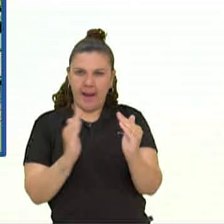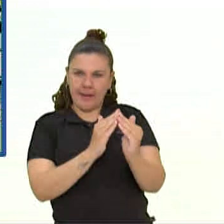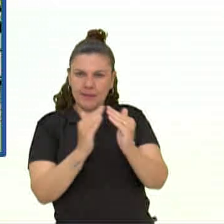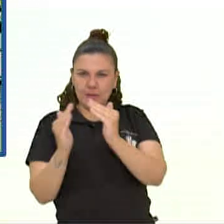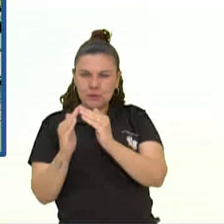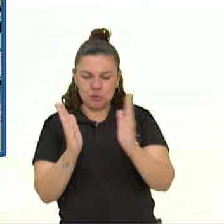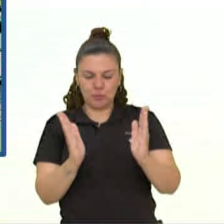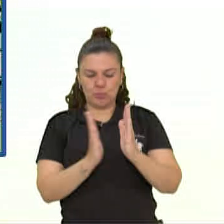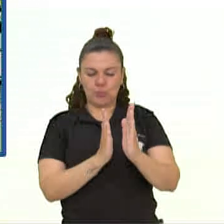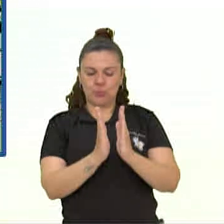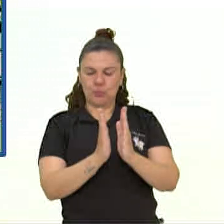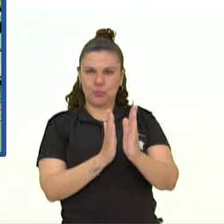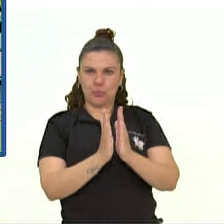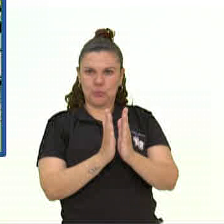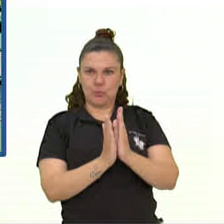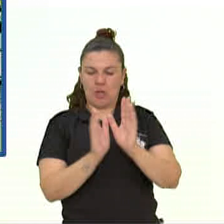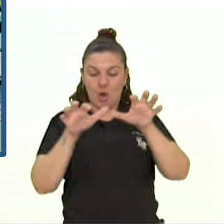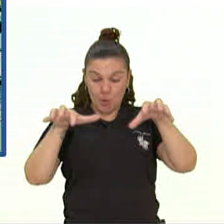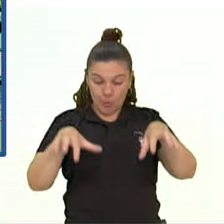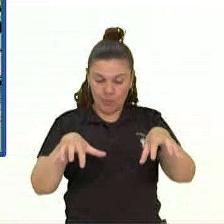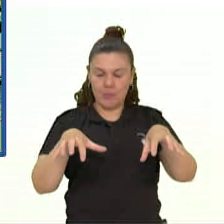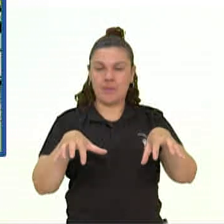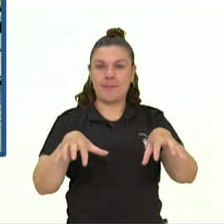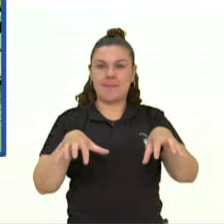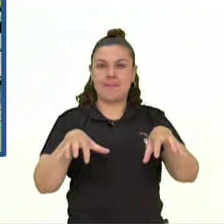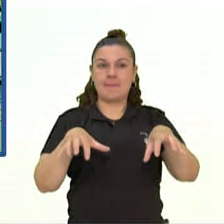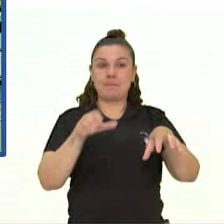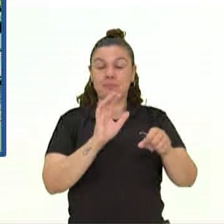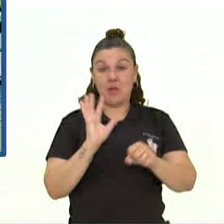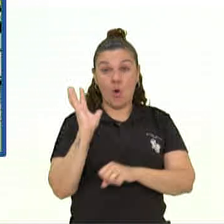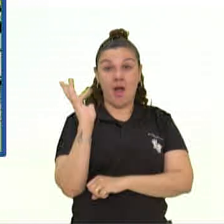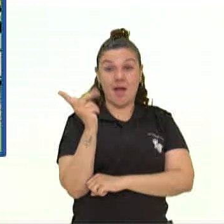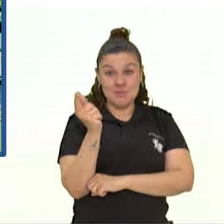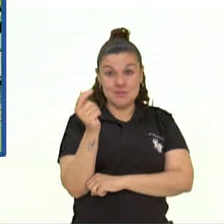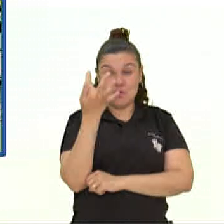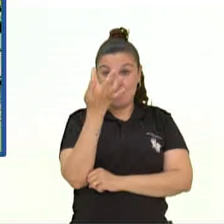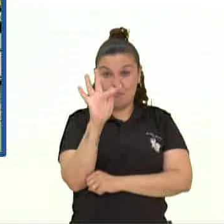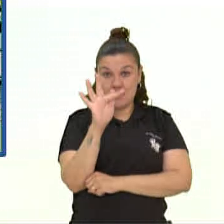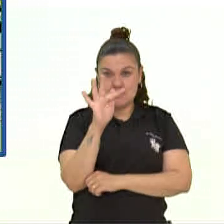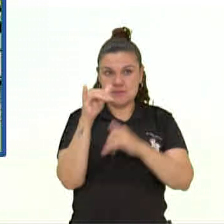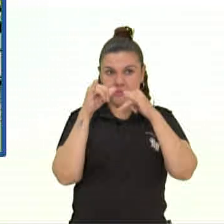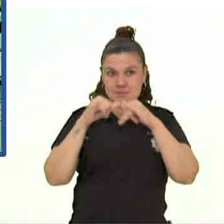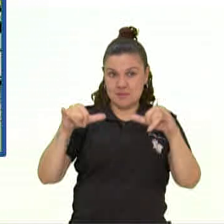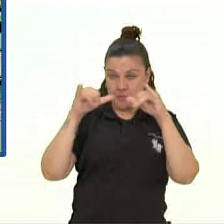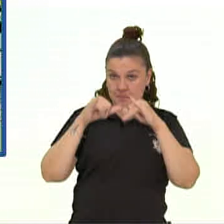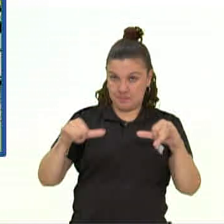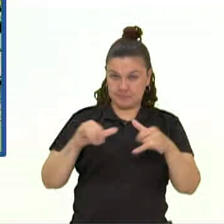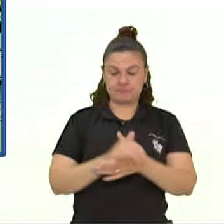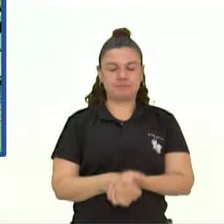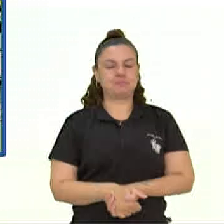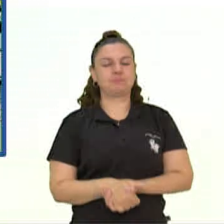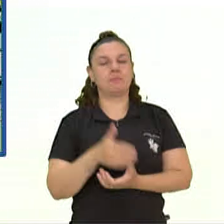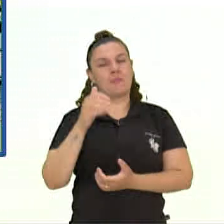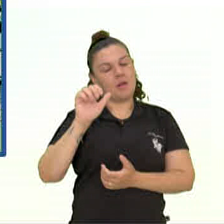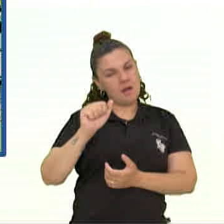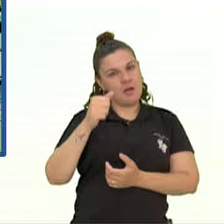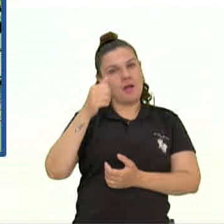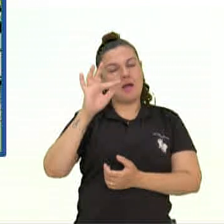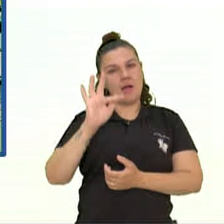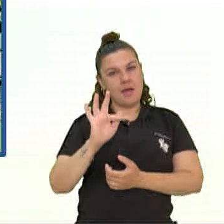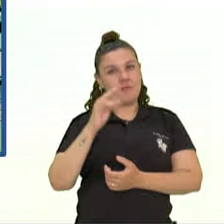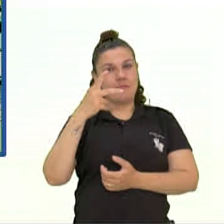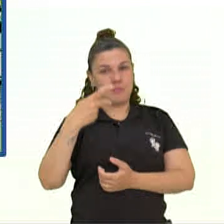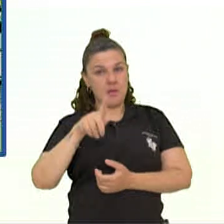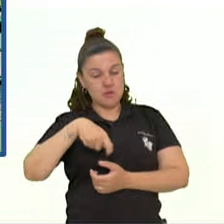miséria. A Associação Francesa de Imprensa, que faz uma cobertura aí no mundo todo sobre